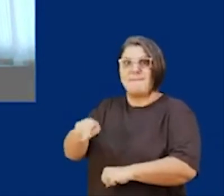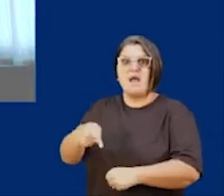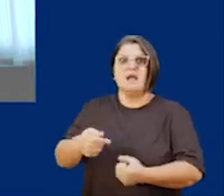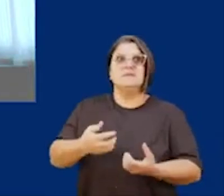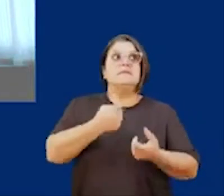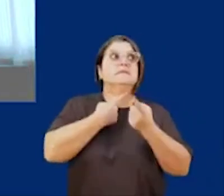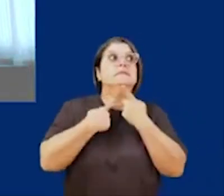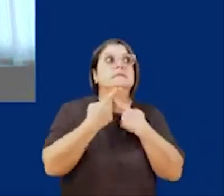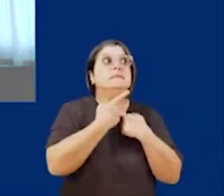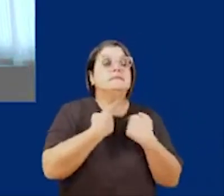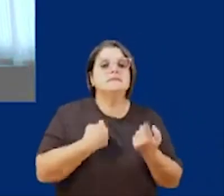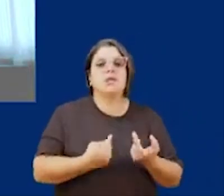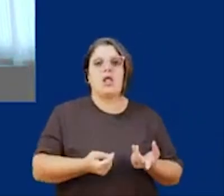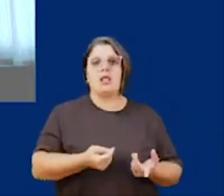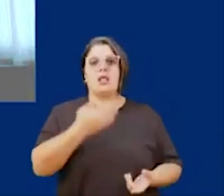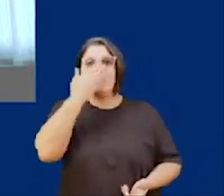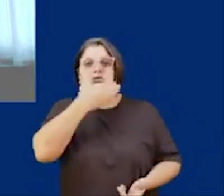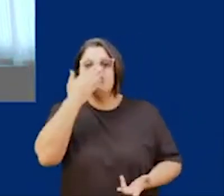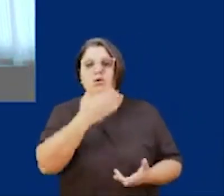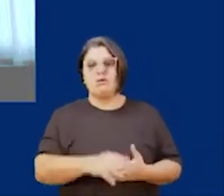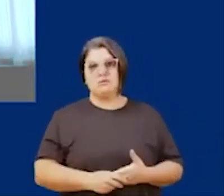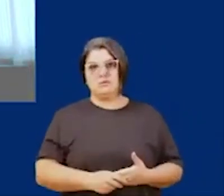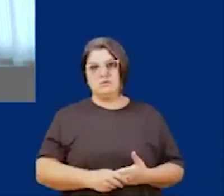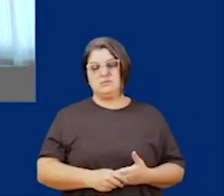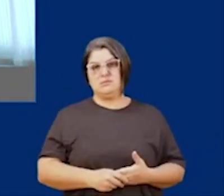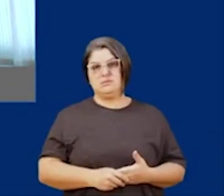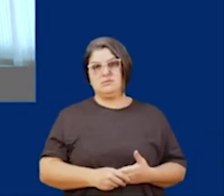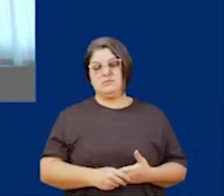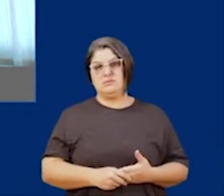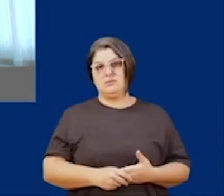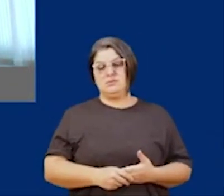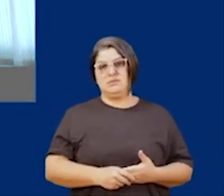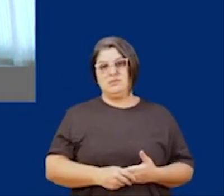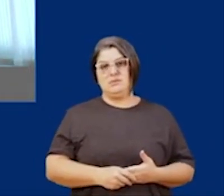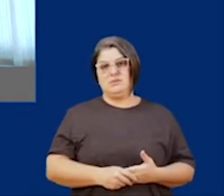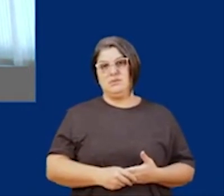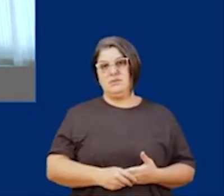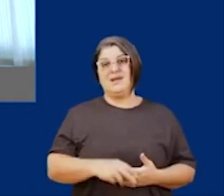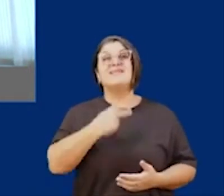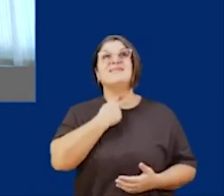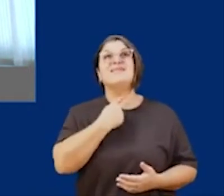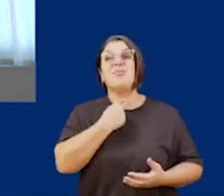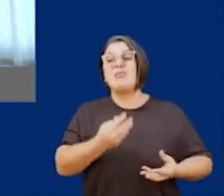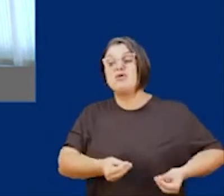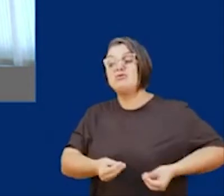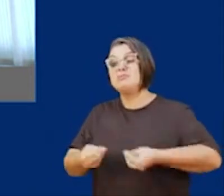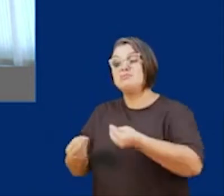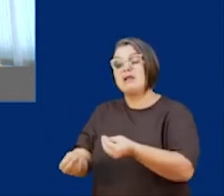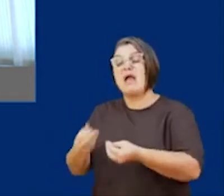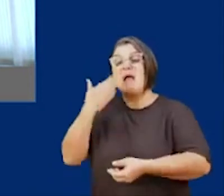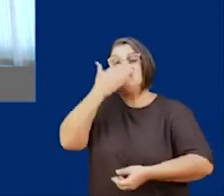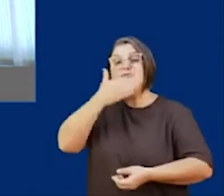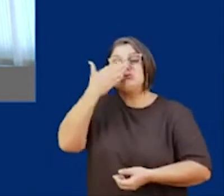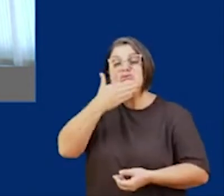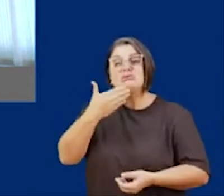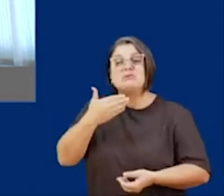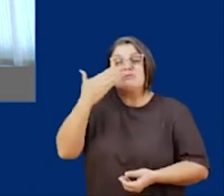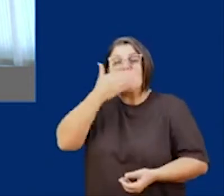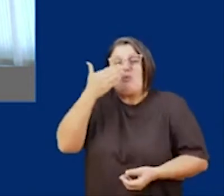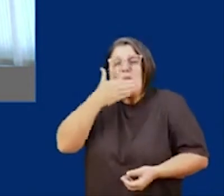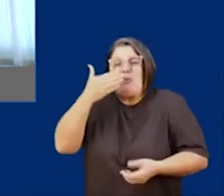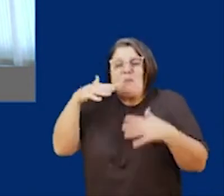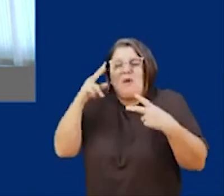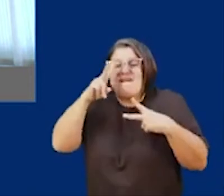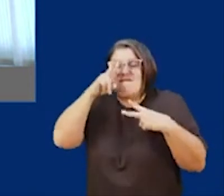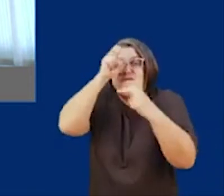nessa perspectiva. Entra naquele passo que eu falei de não oferecer açúcar ou alimentos muito doces, né? Então, em relação ao mel, o que o guia coloca